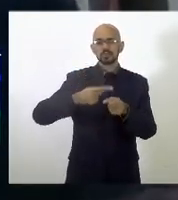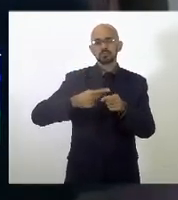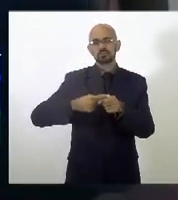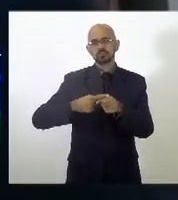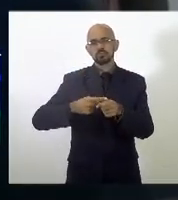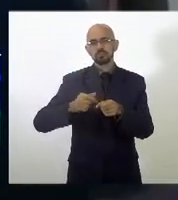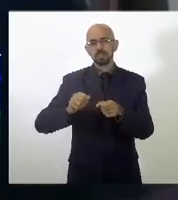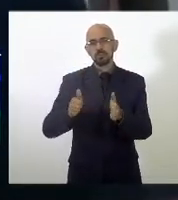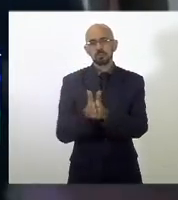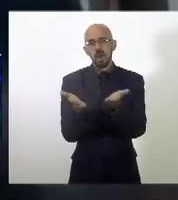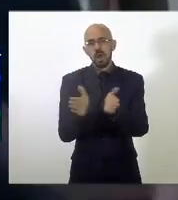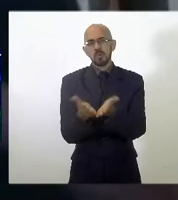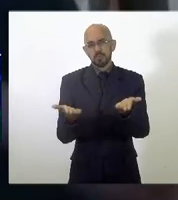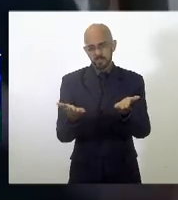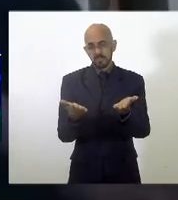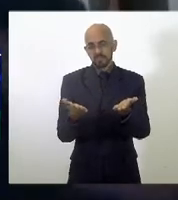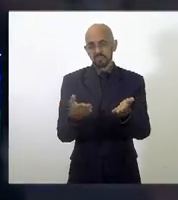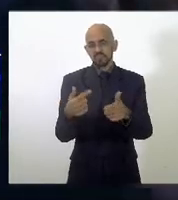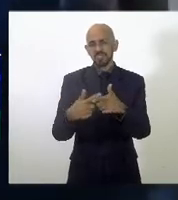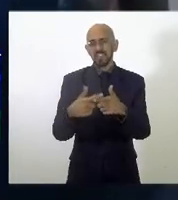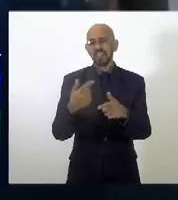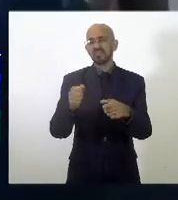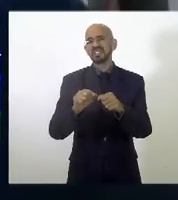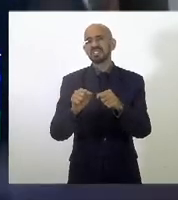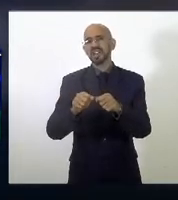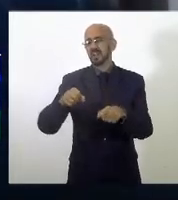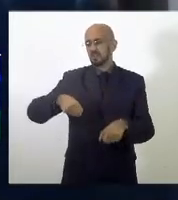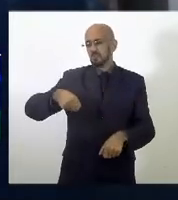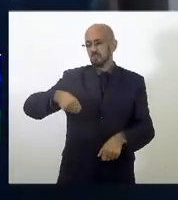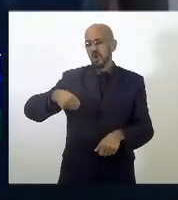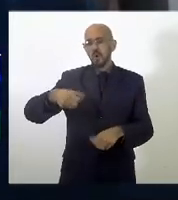história de ter que ter bolsa aqui, bolsa colar, vamos deixar essa turma